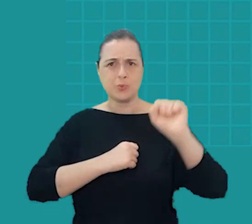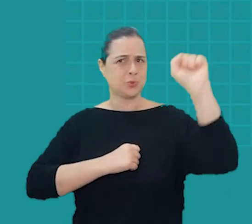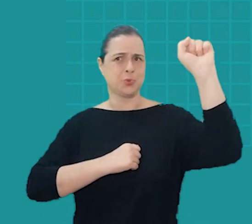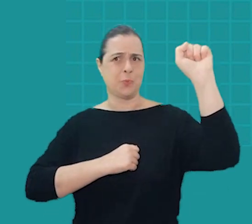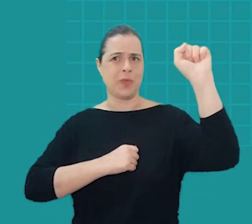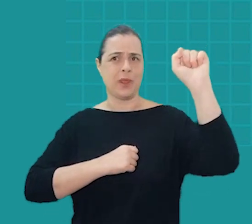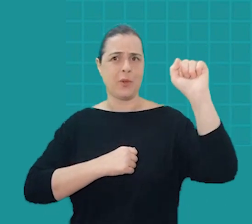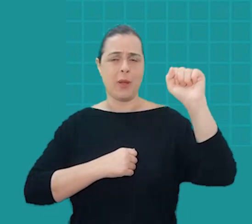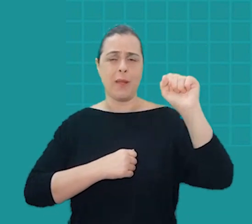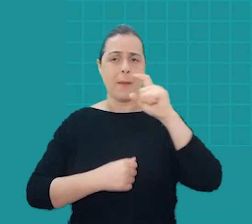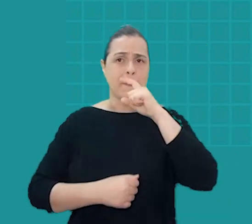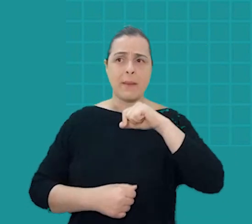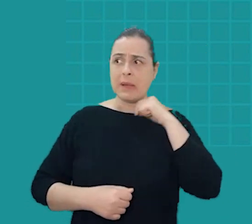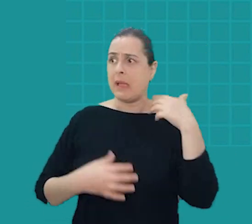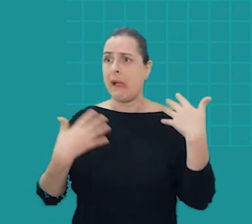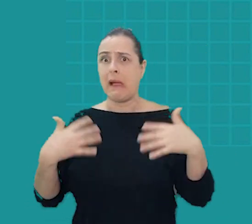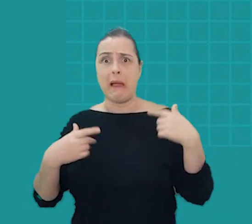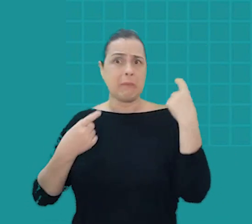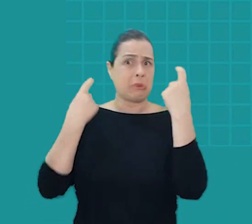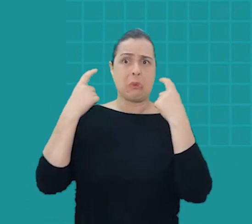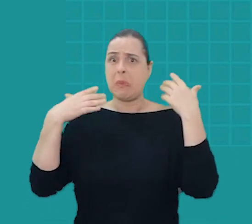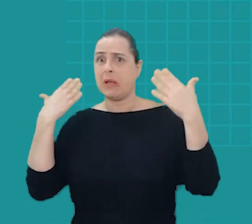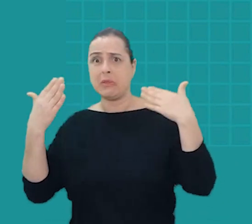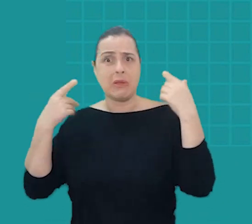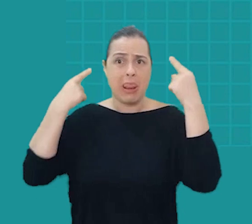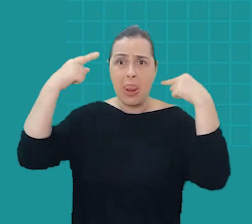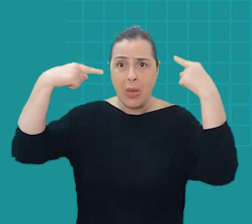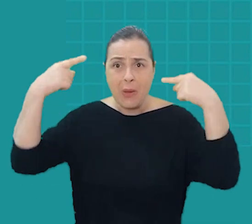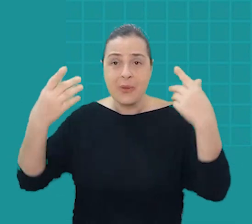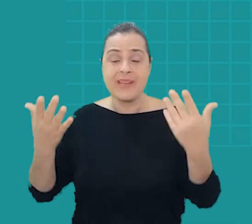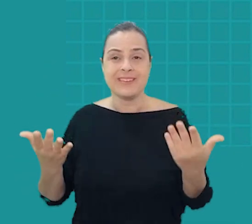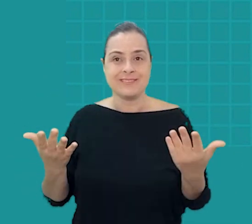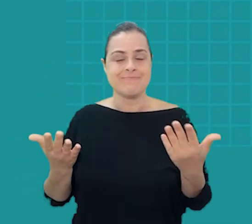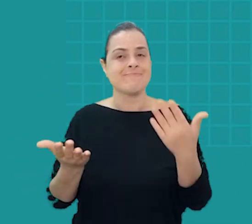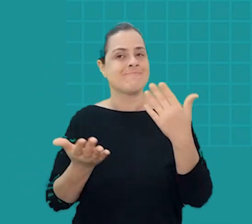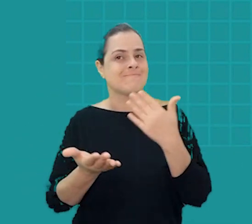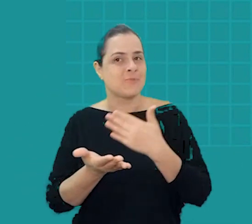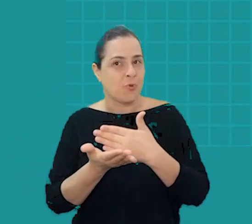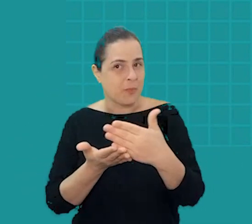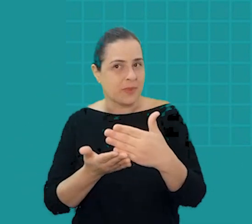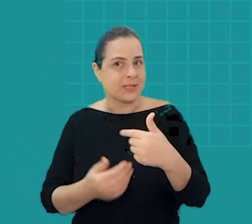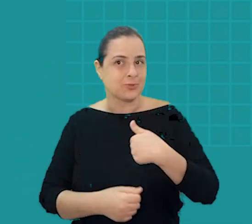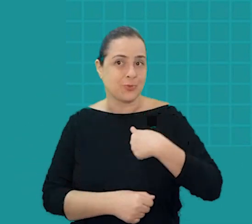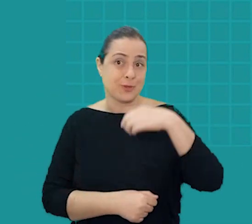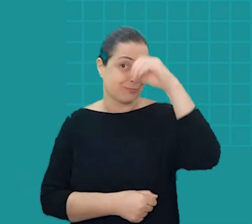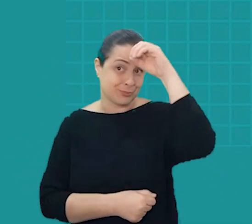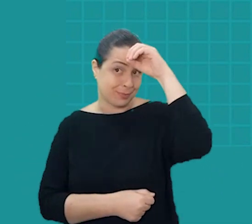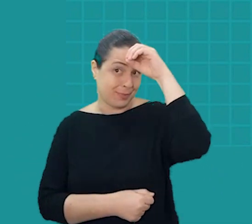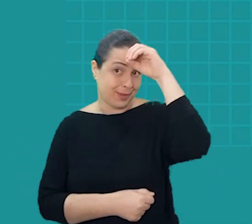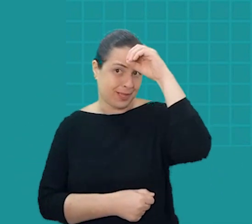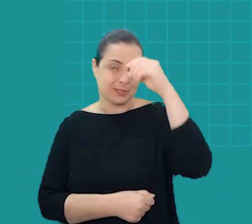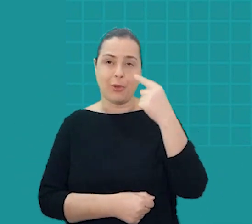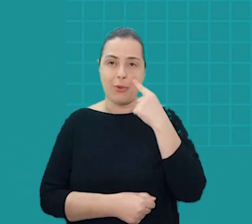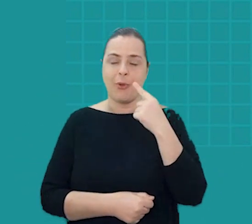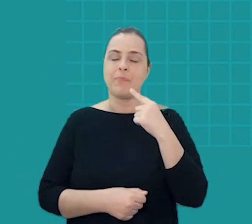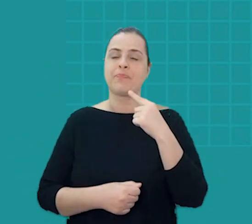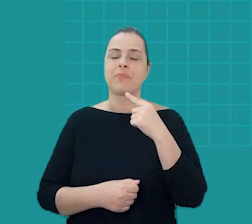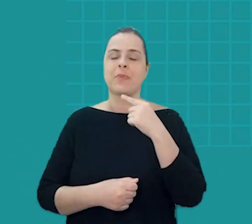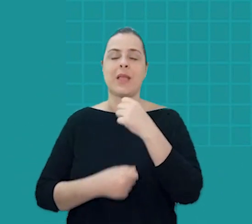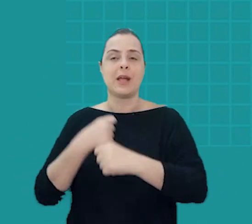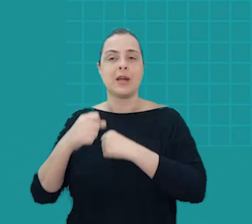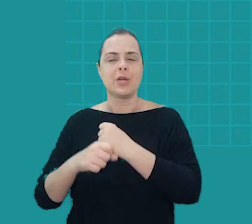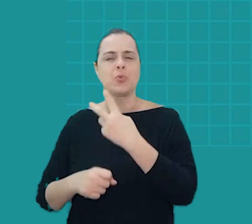falei, caramba, acho que eu sou empreendedor, voltei para o Brasil querendo empreender, mas pais ficaram loucos, porque